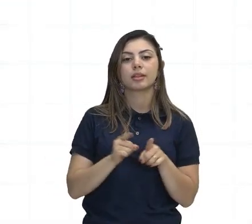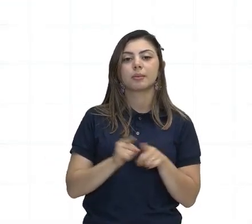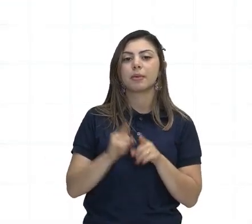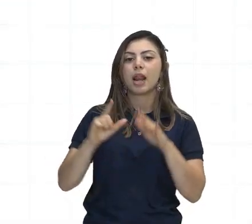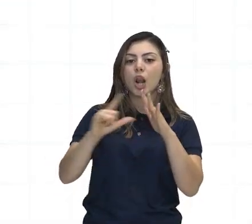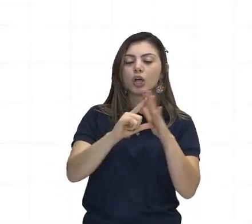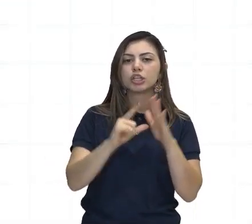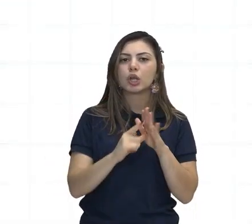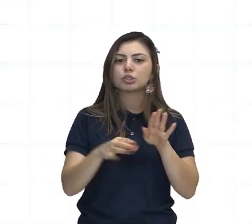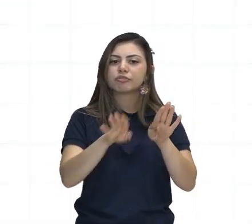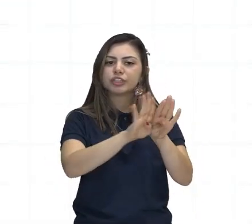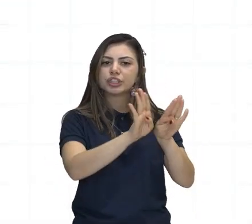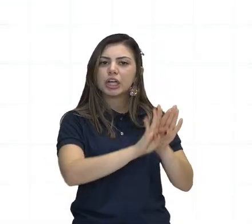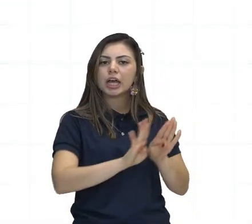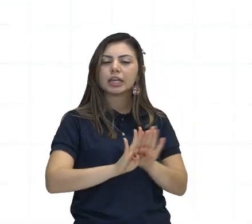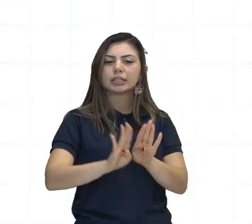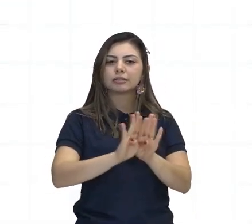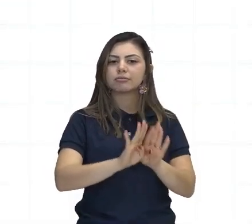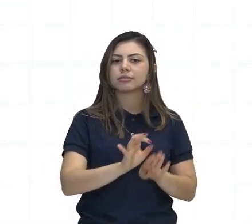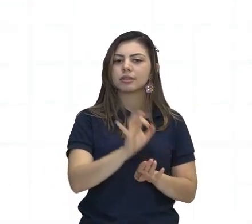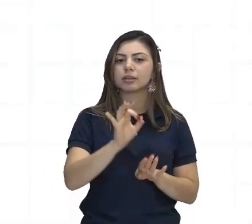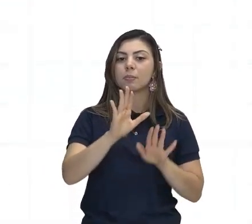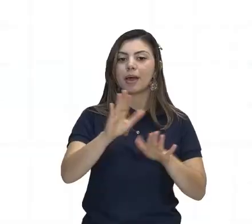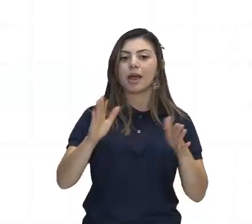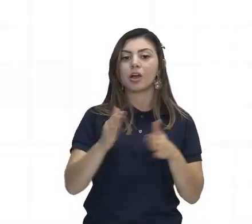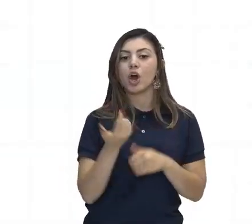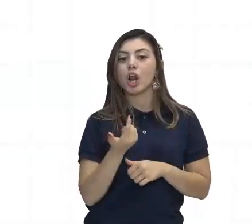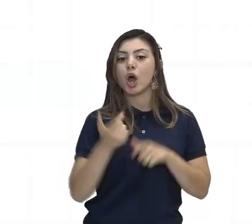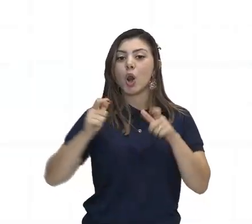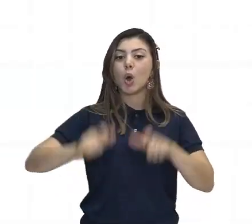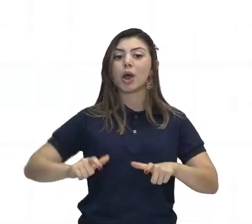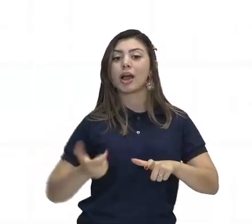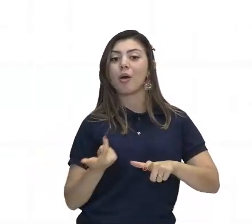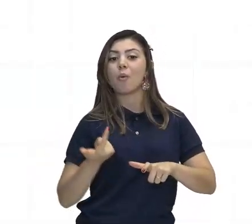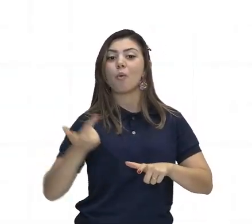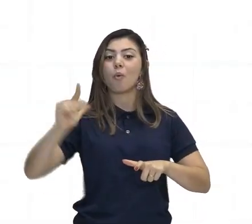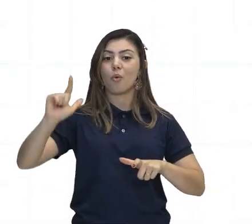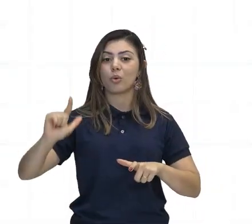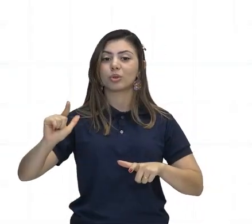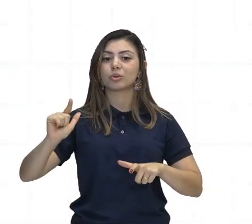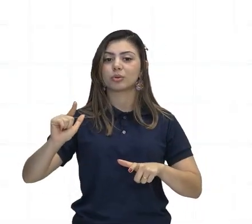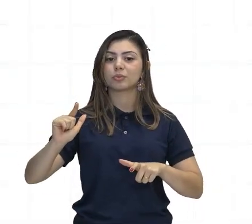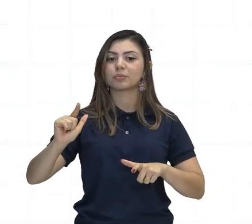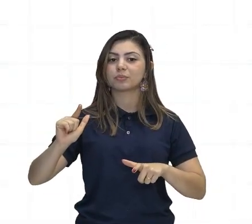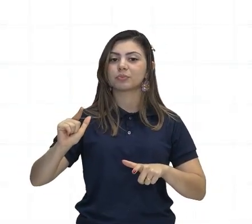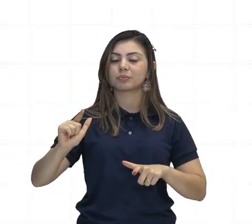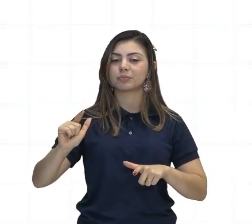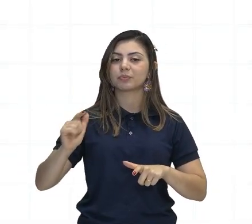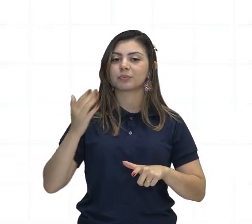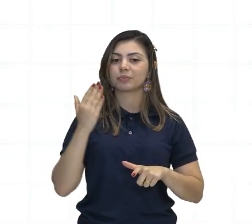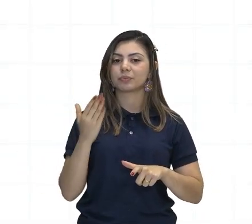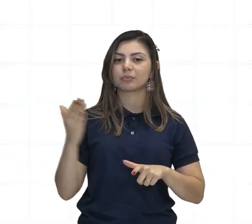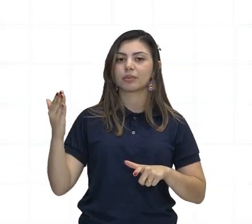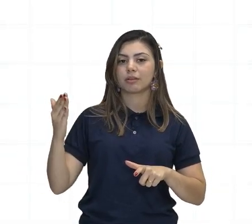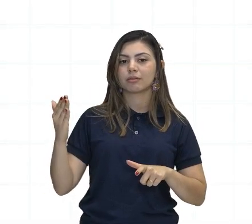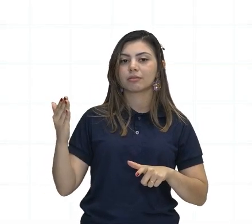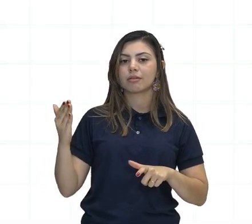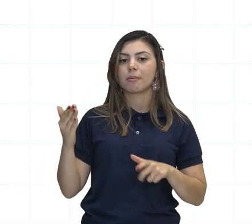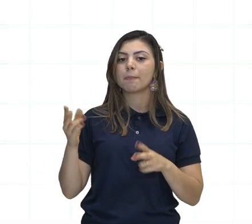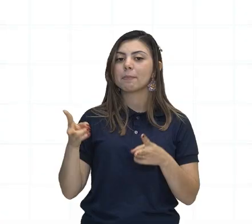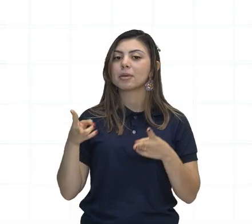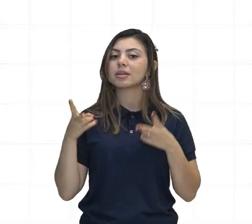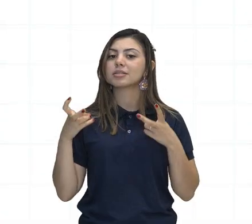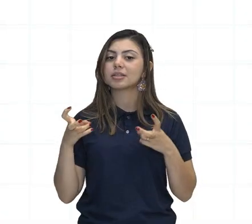estão fechadas, e quando a gente compara, né, com aqui, por exemplo, Park Avenue, em Manhattan, a avenida, a